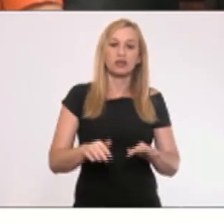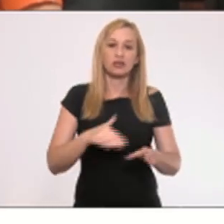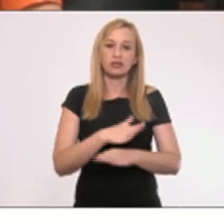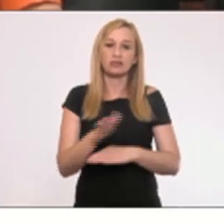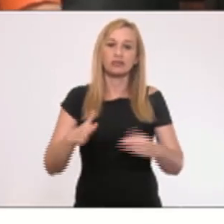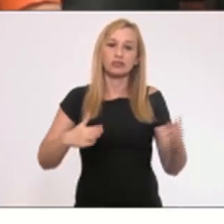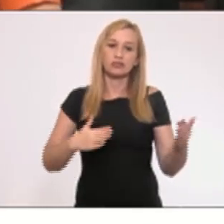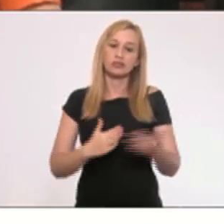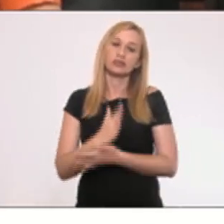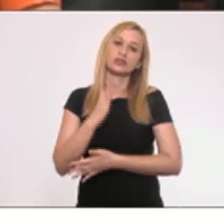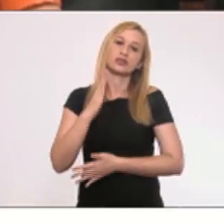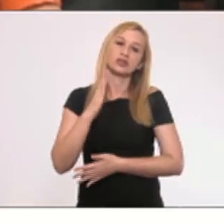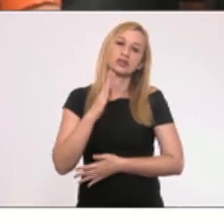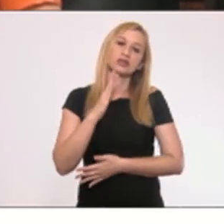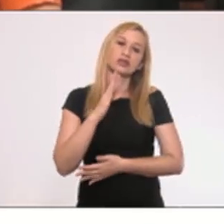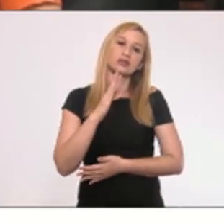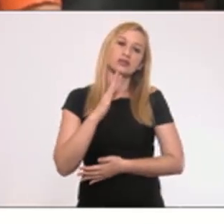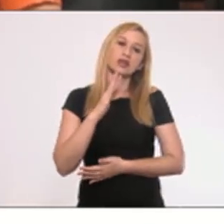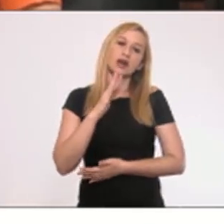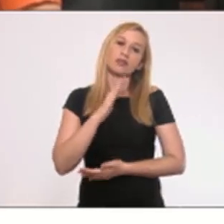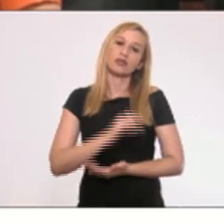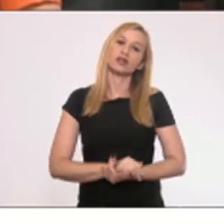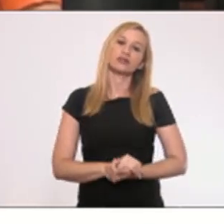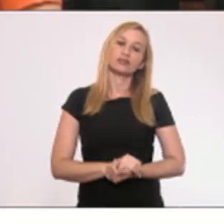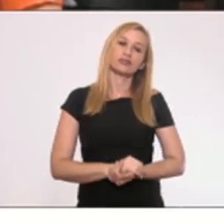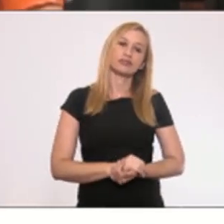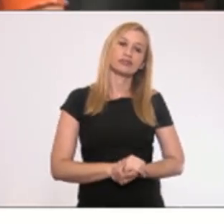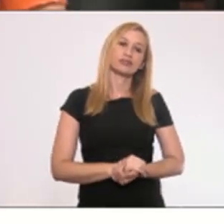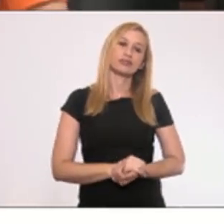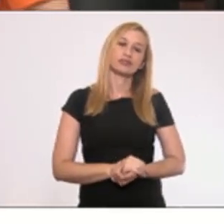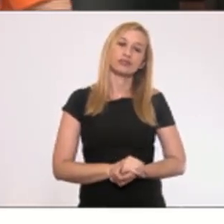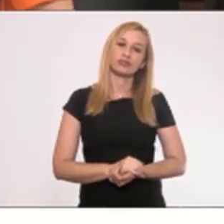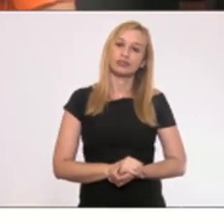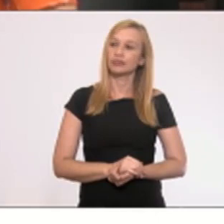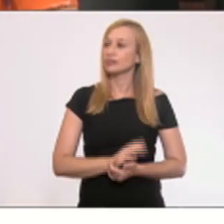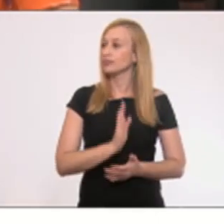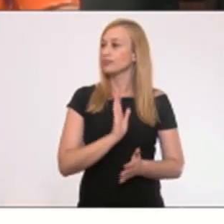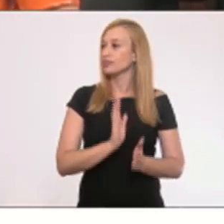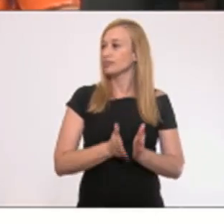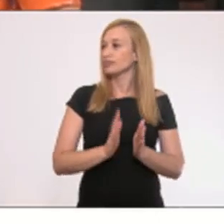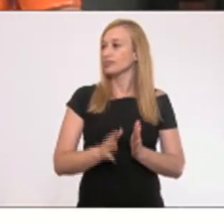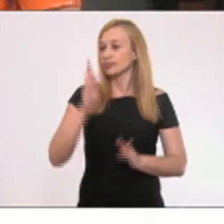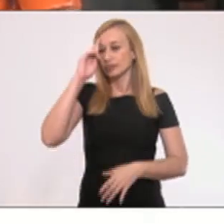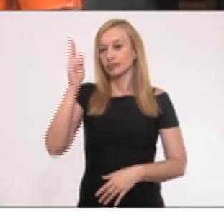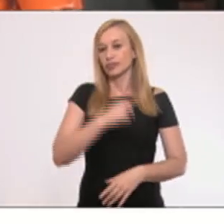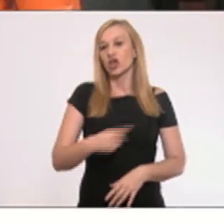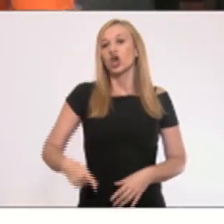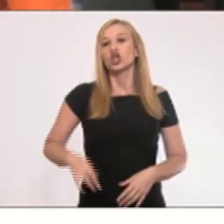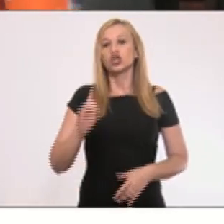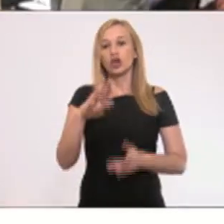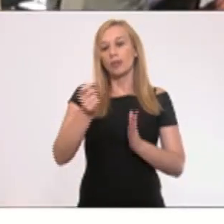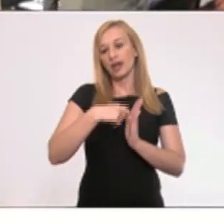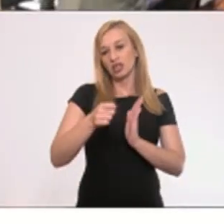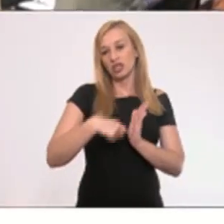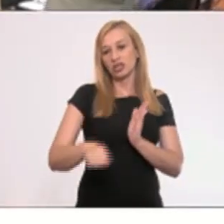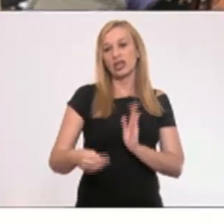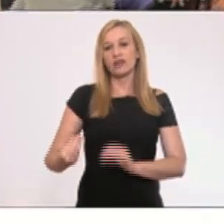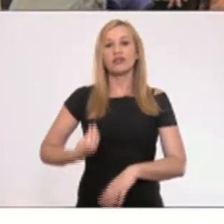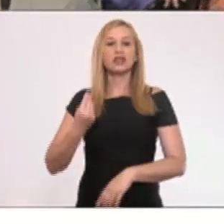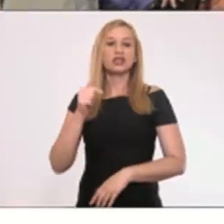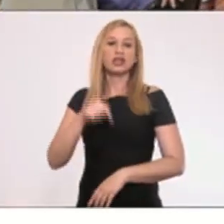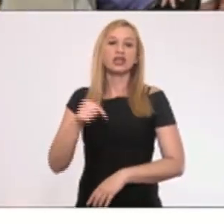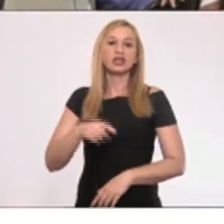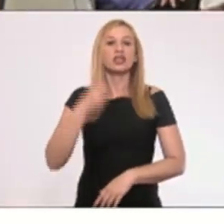em votação, senhores que aprovam, como estão, aprovado. Declaração de voto. Presidente, só fazer um registro aqui da presença do